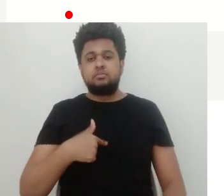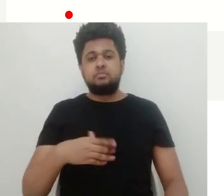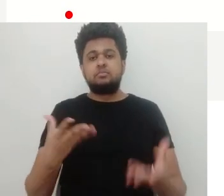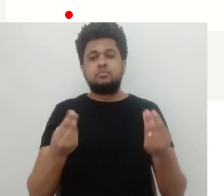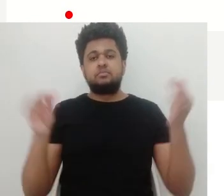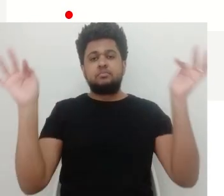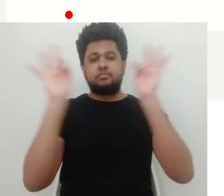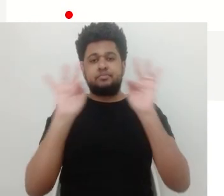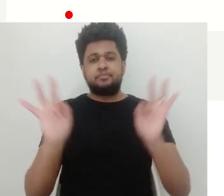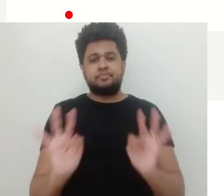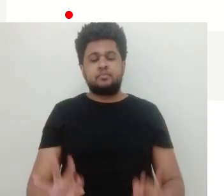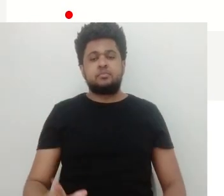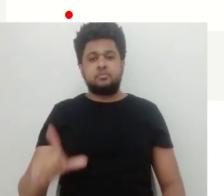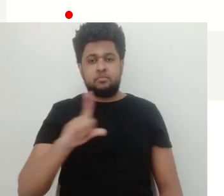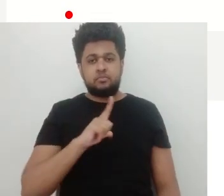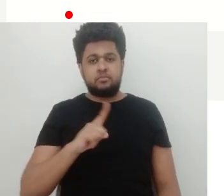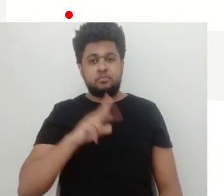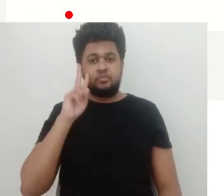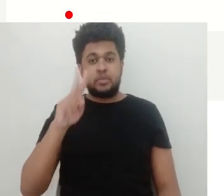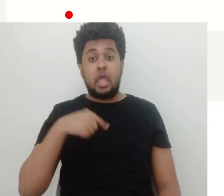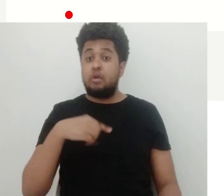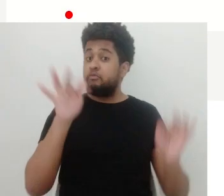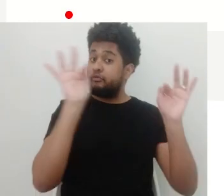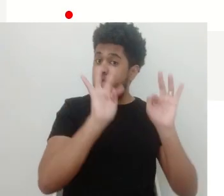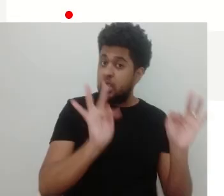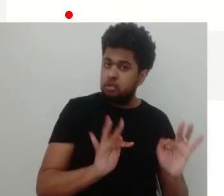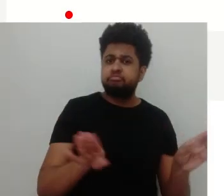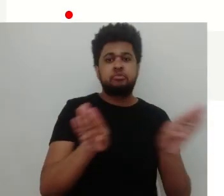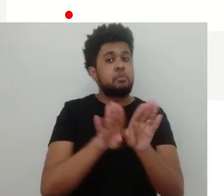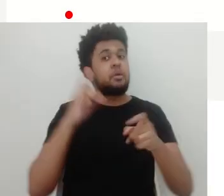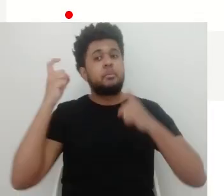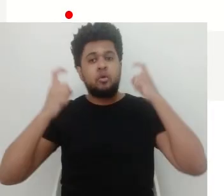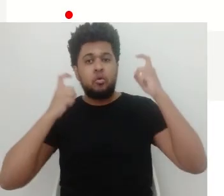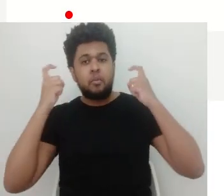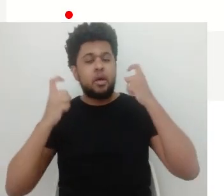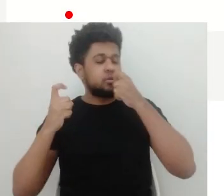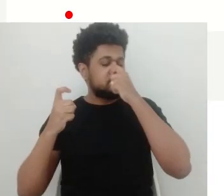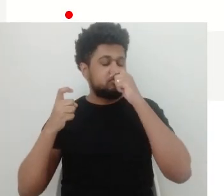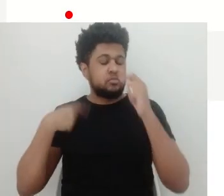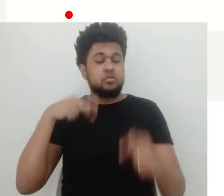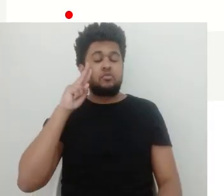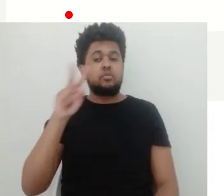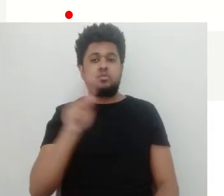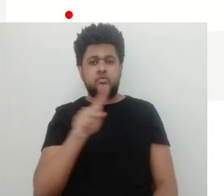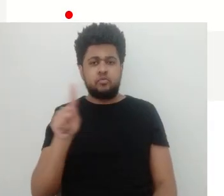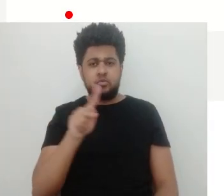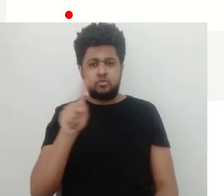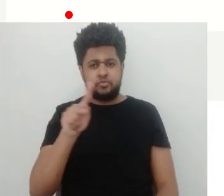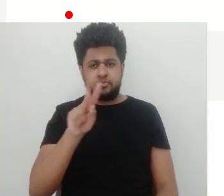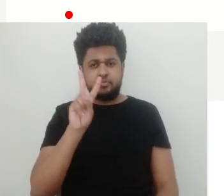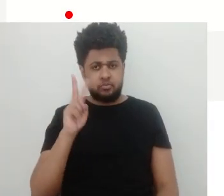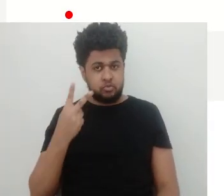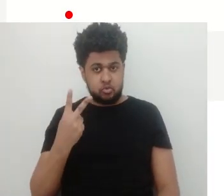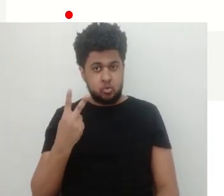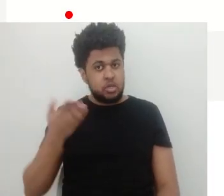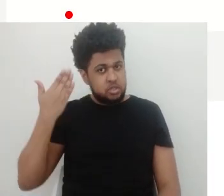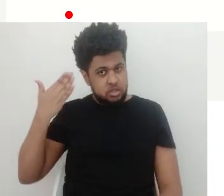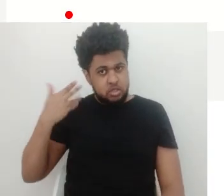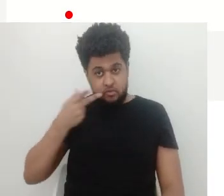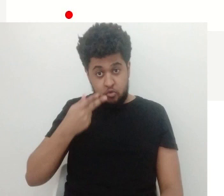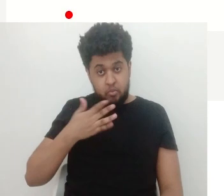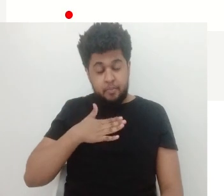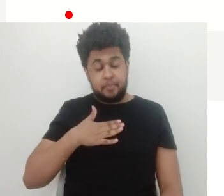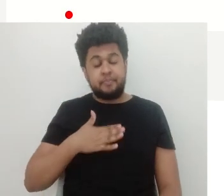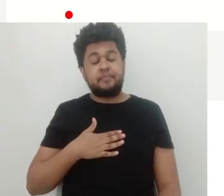muita vontade de abandonar o texto que, grosso modo, preparei para, na realidade, trocar ideias com Mireia